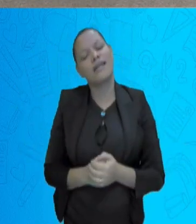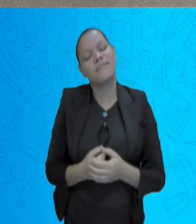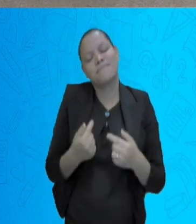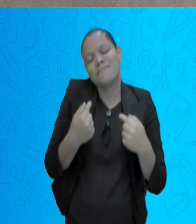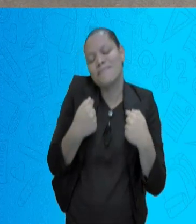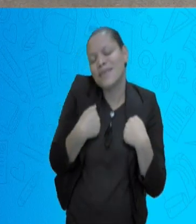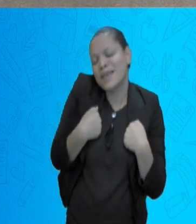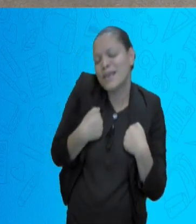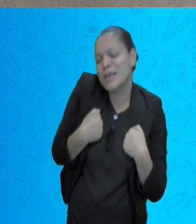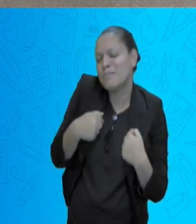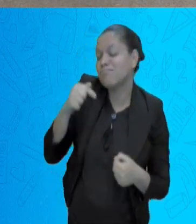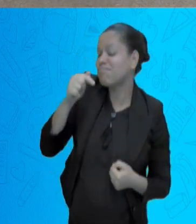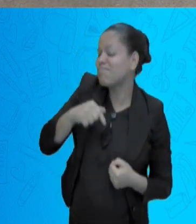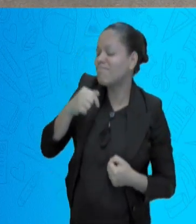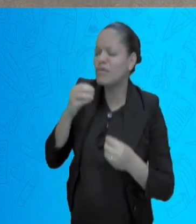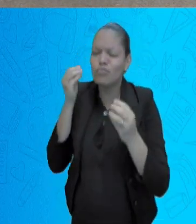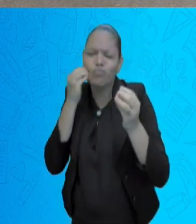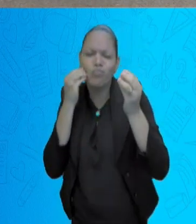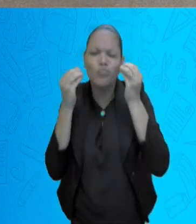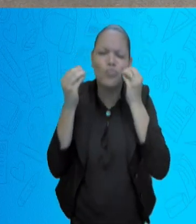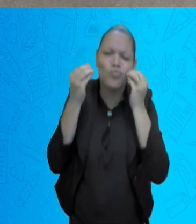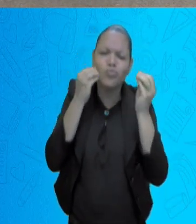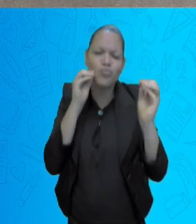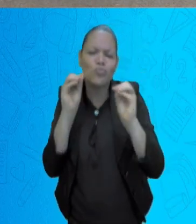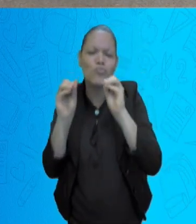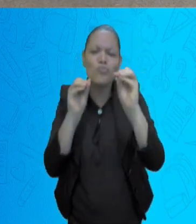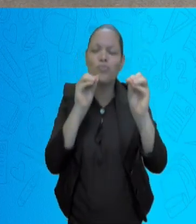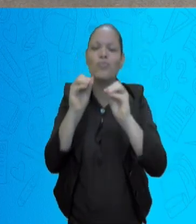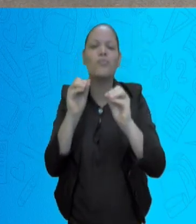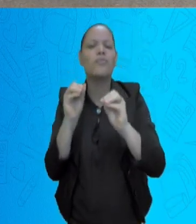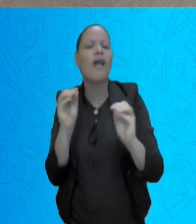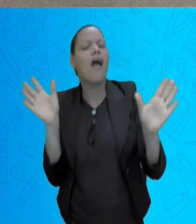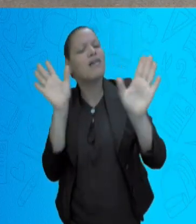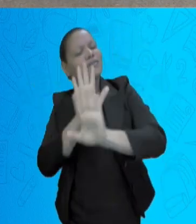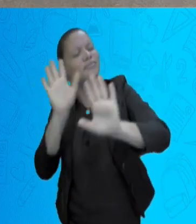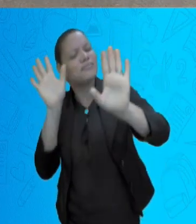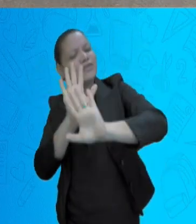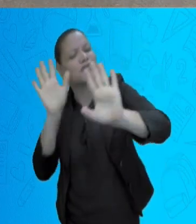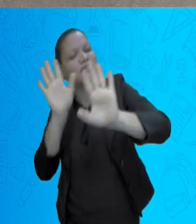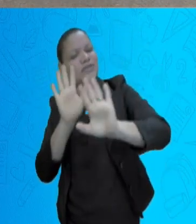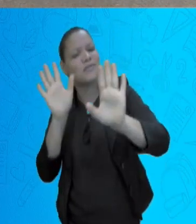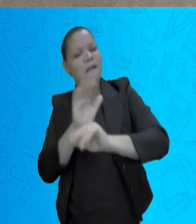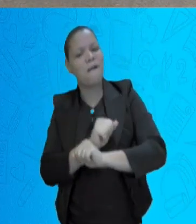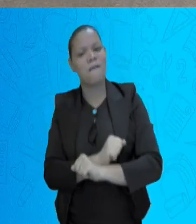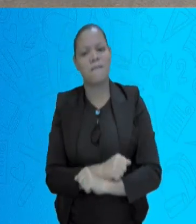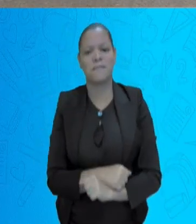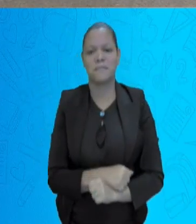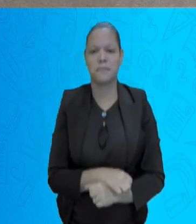um beijo para vocês, que vocês fiquem bem e até a próxima aula.